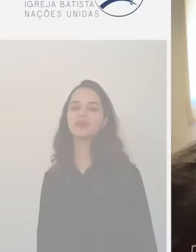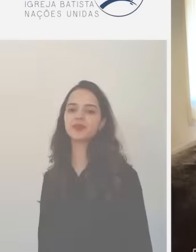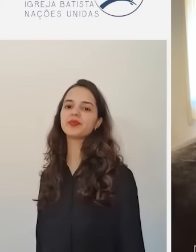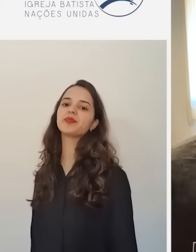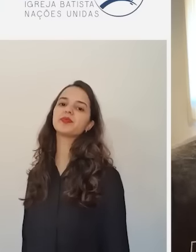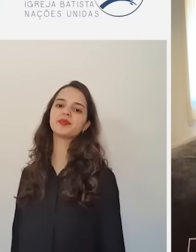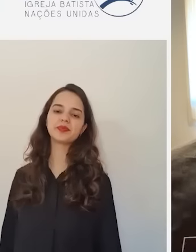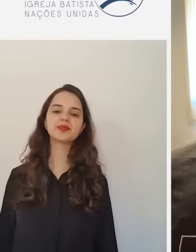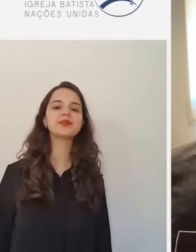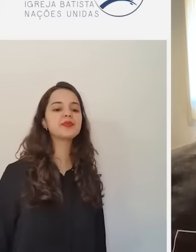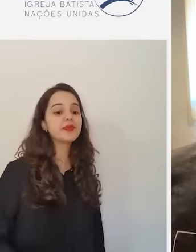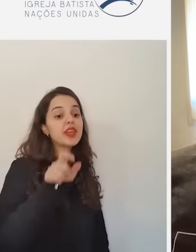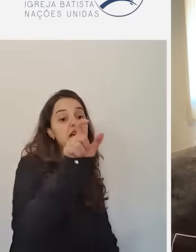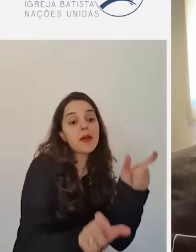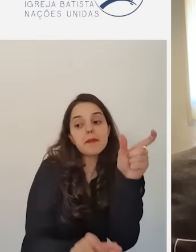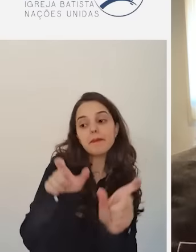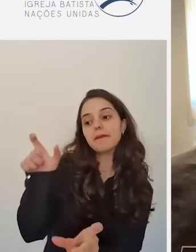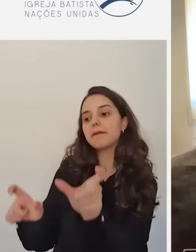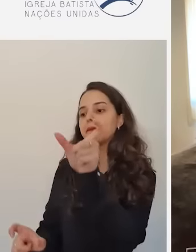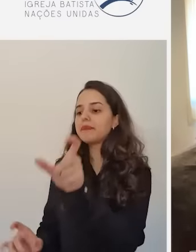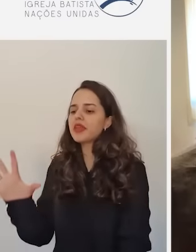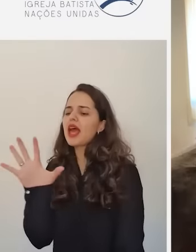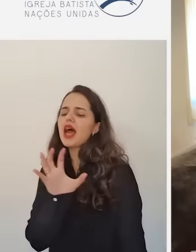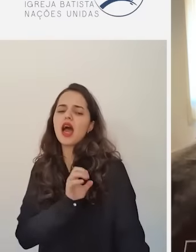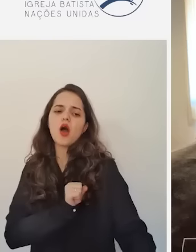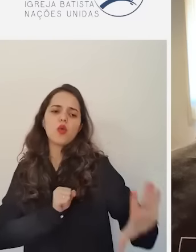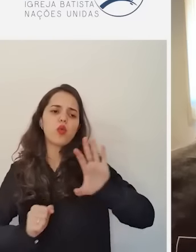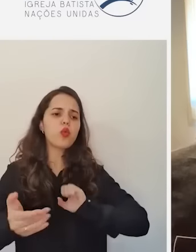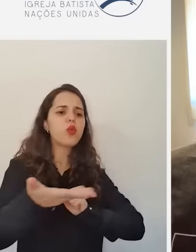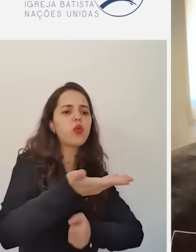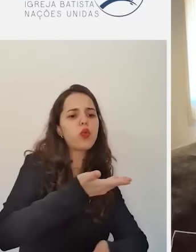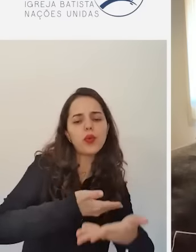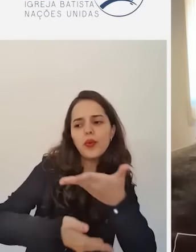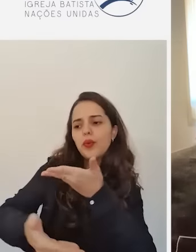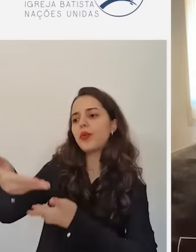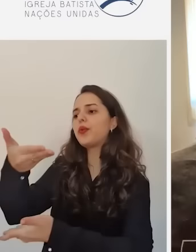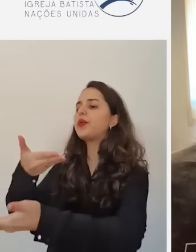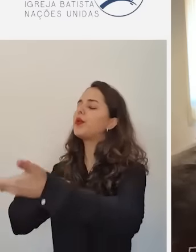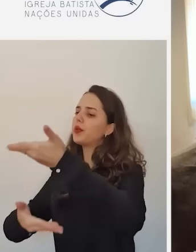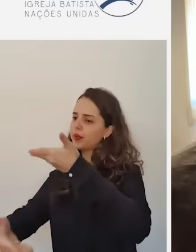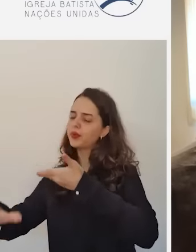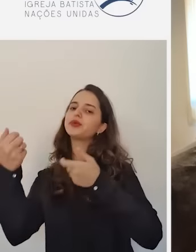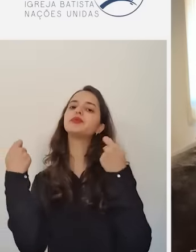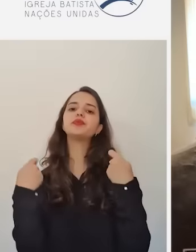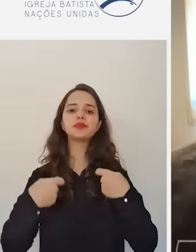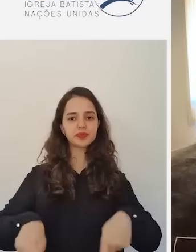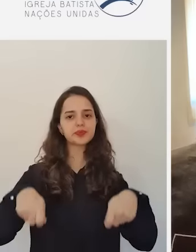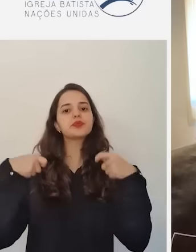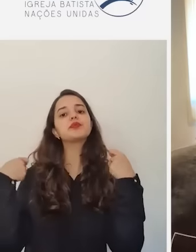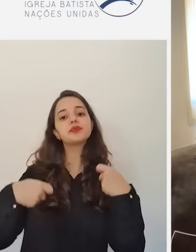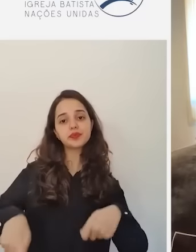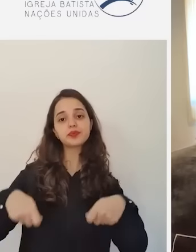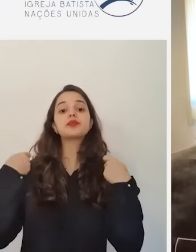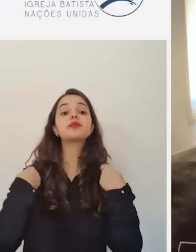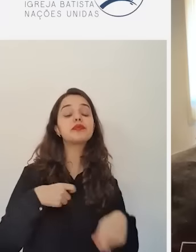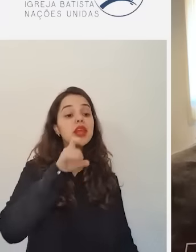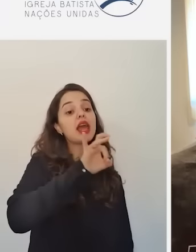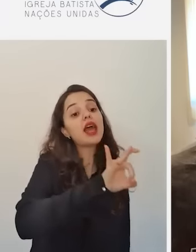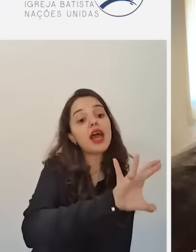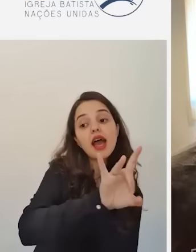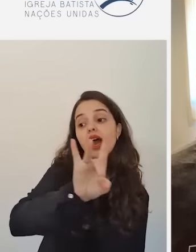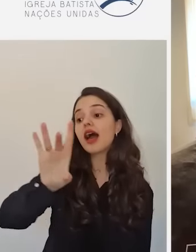grande aos uns aos outros sujeita